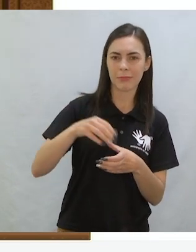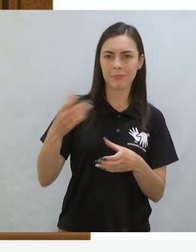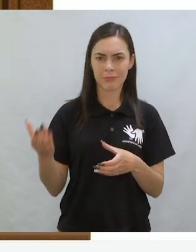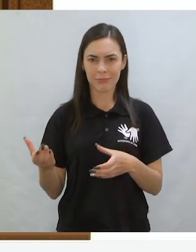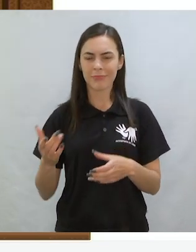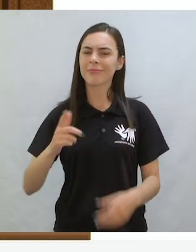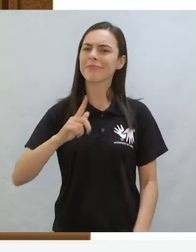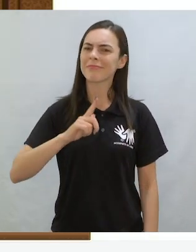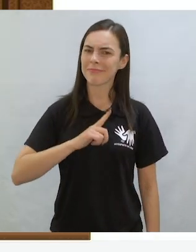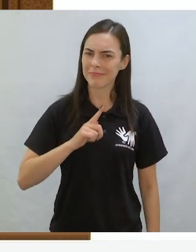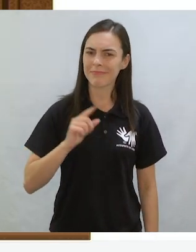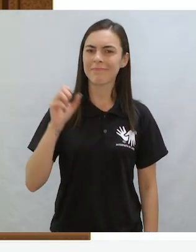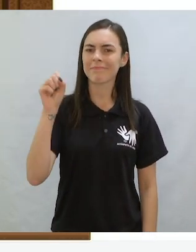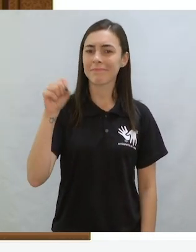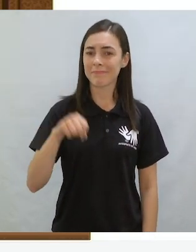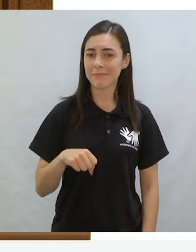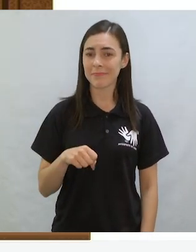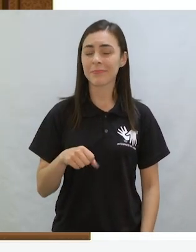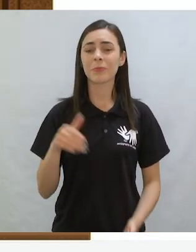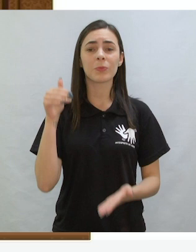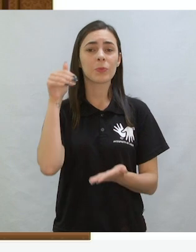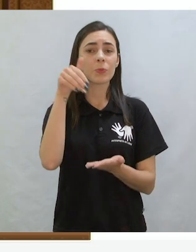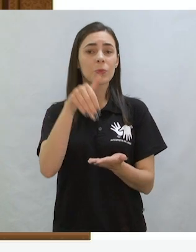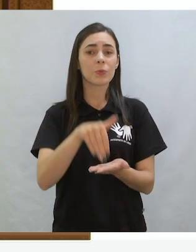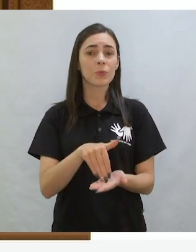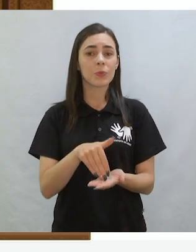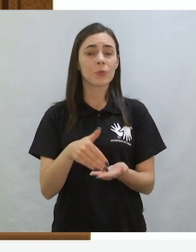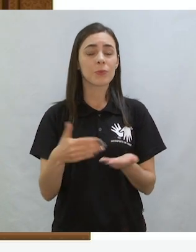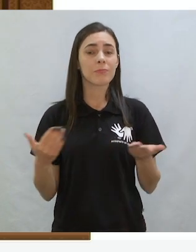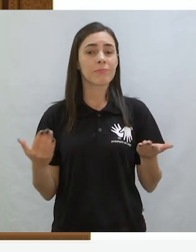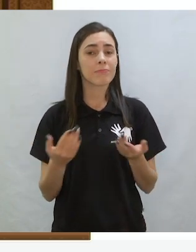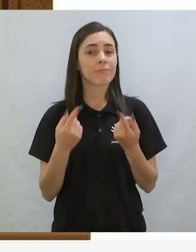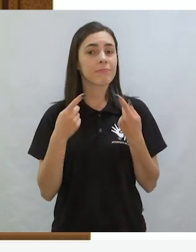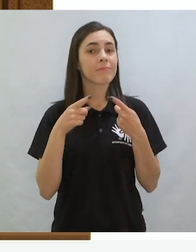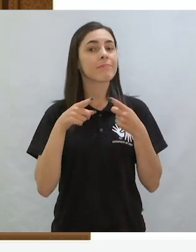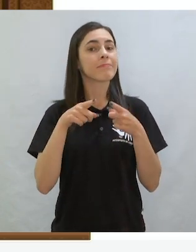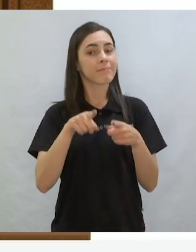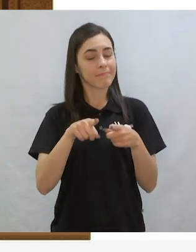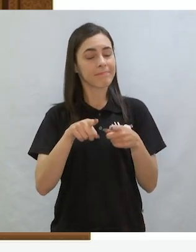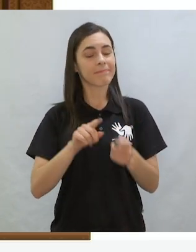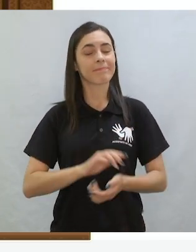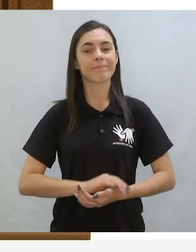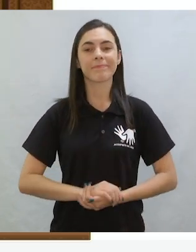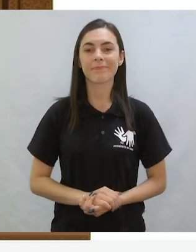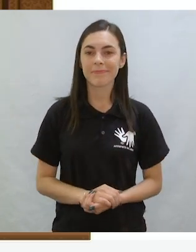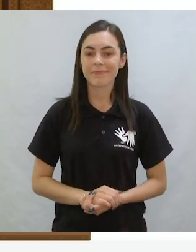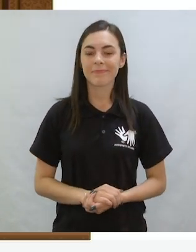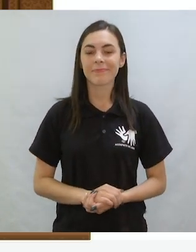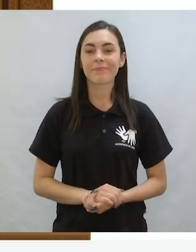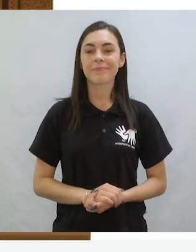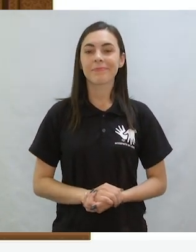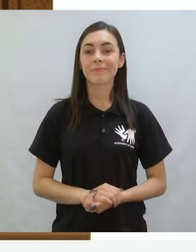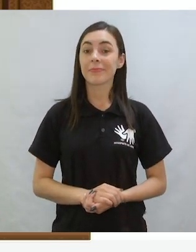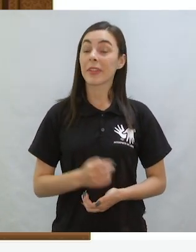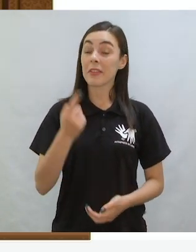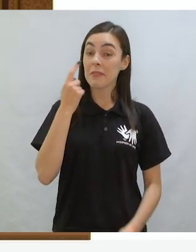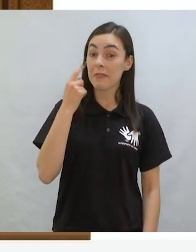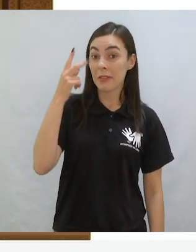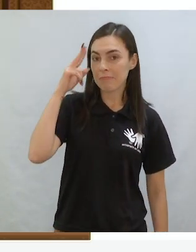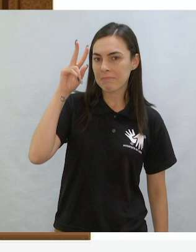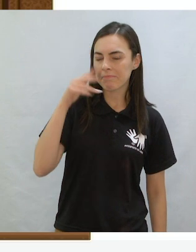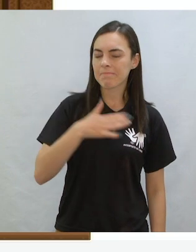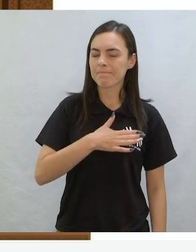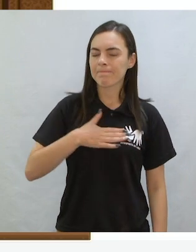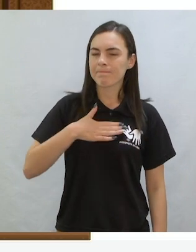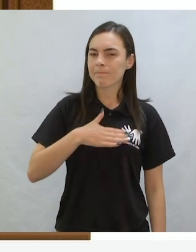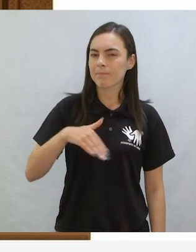que era o nosso momento surpresa? Tivemos e deixamos agora para você um desafio. Então veja qual